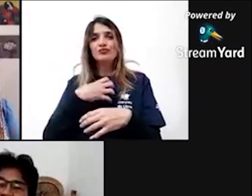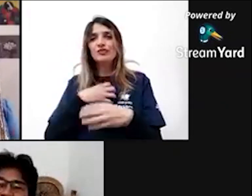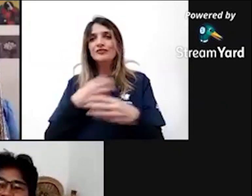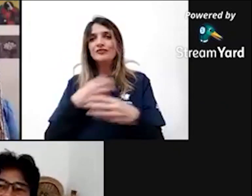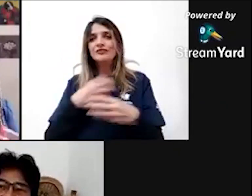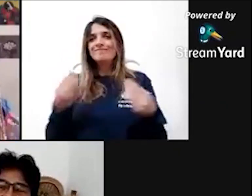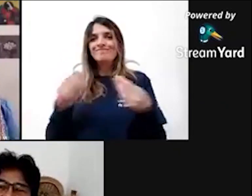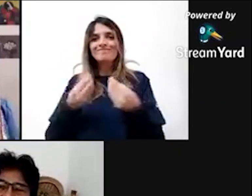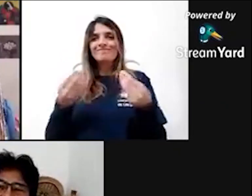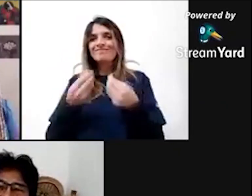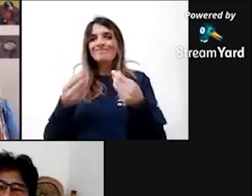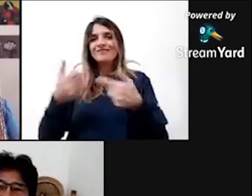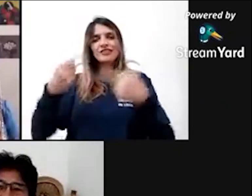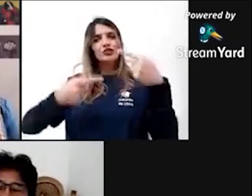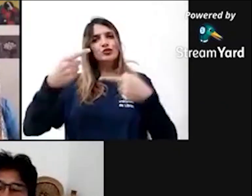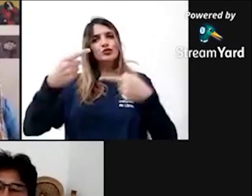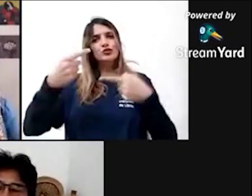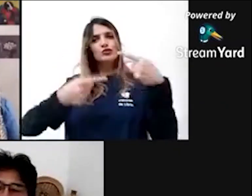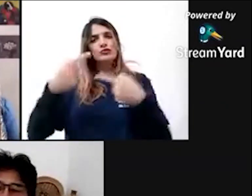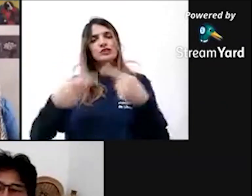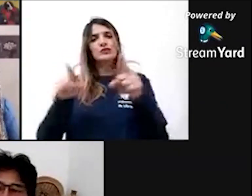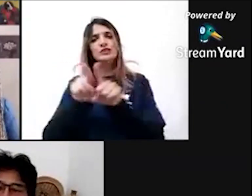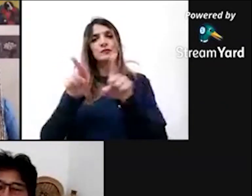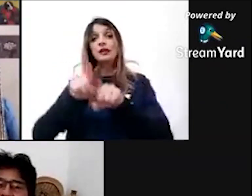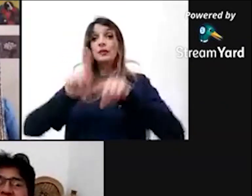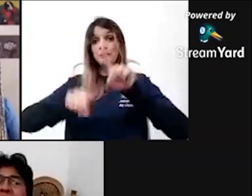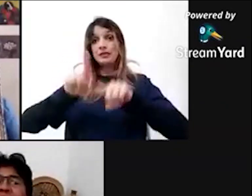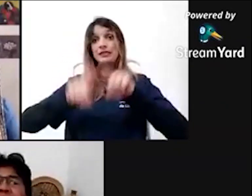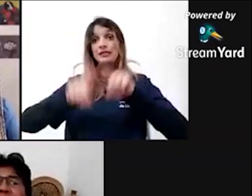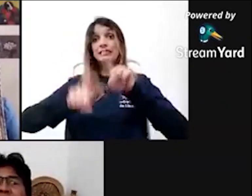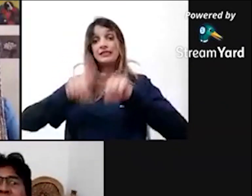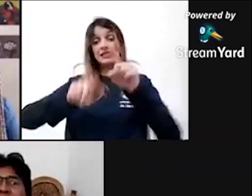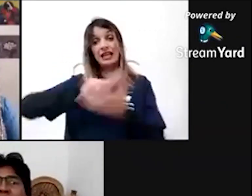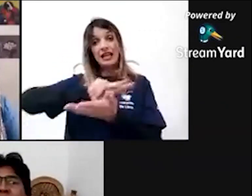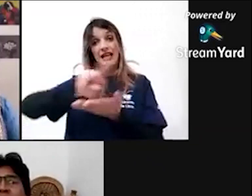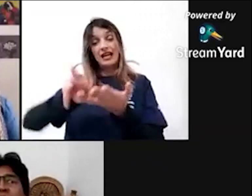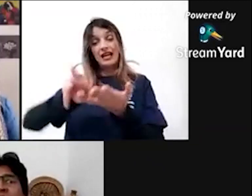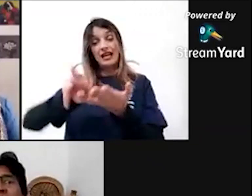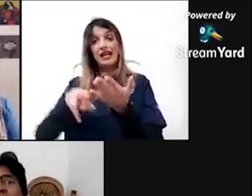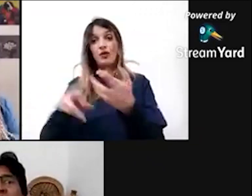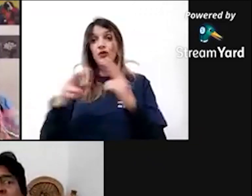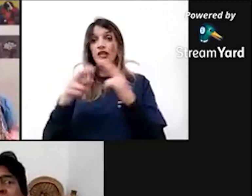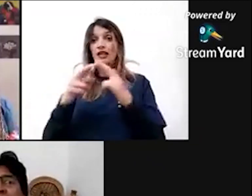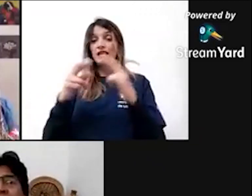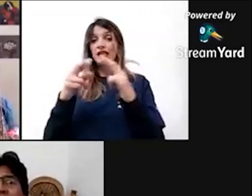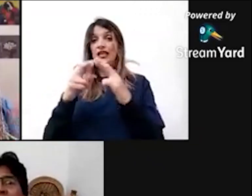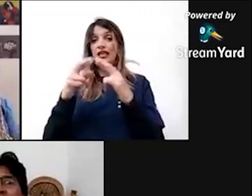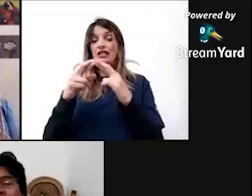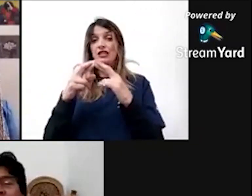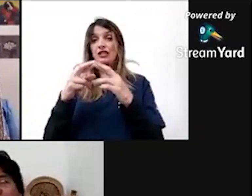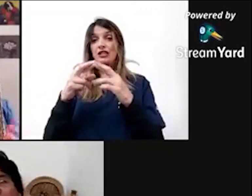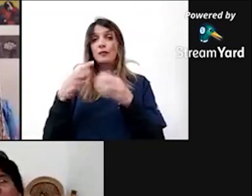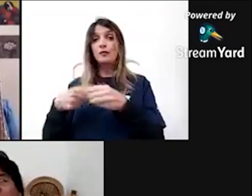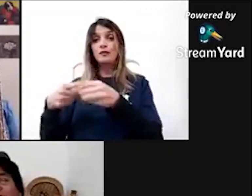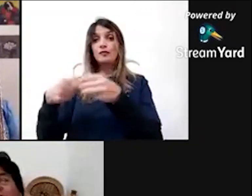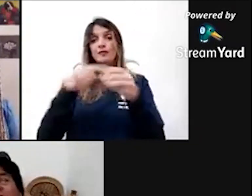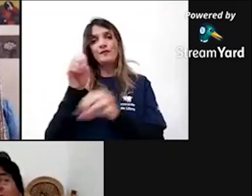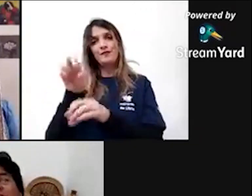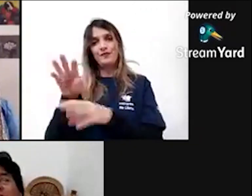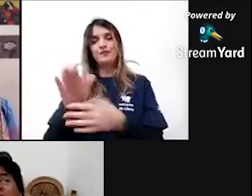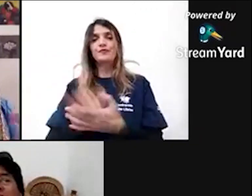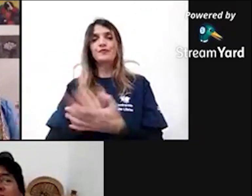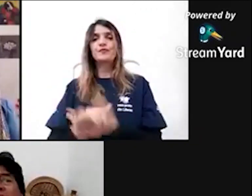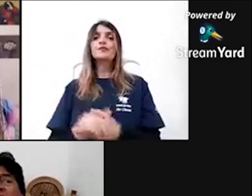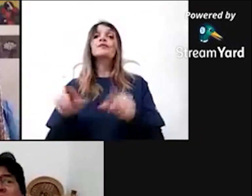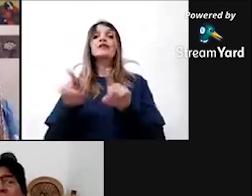discussões e também com os materiais da Rede Municipal de Ensino. Já começo também